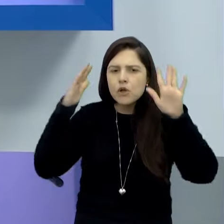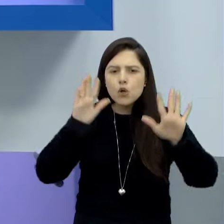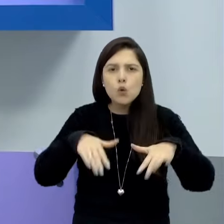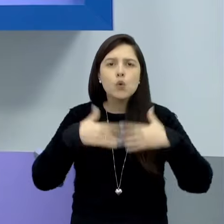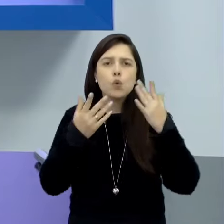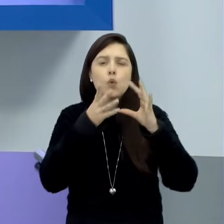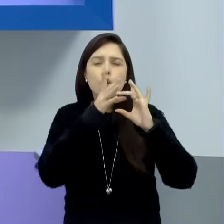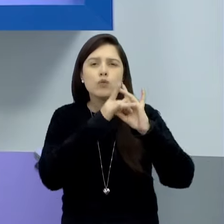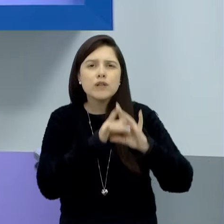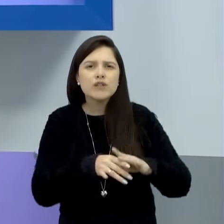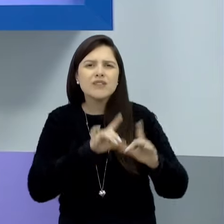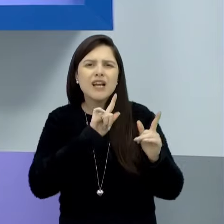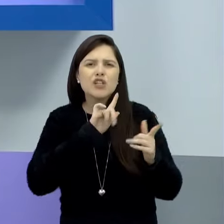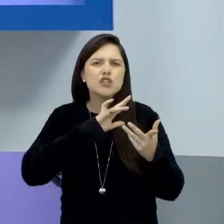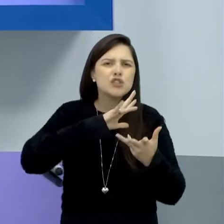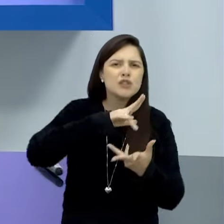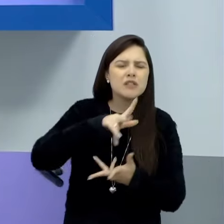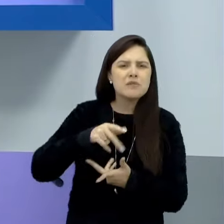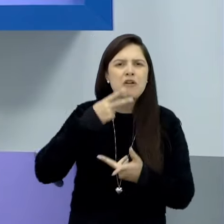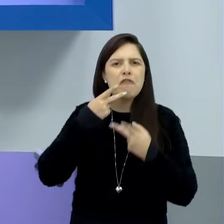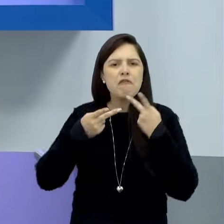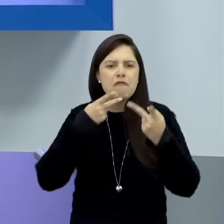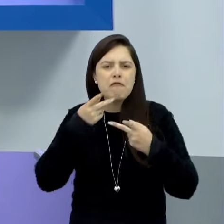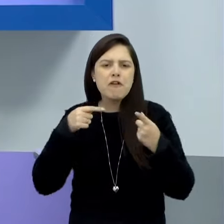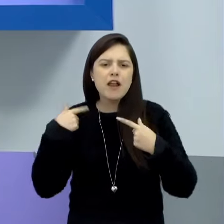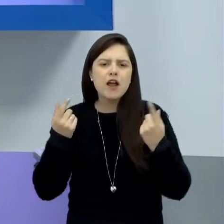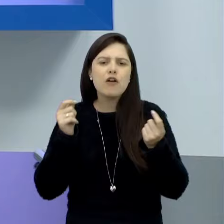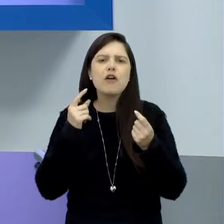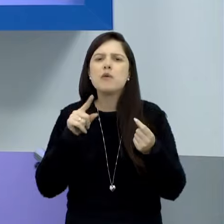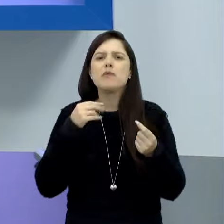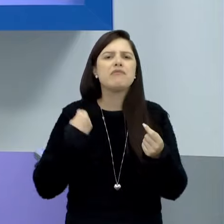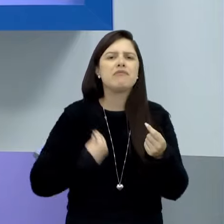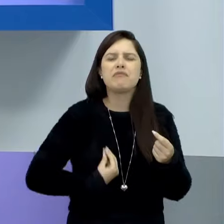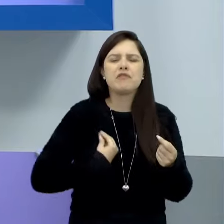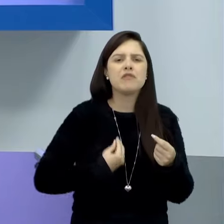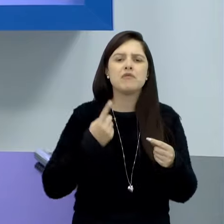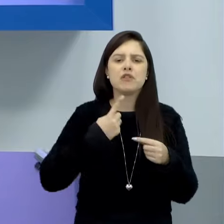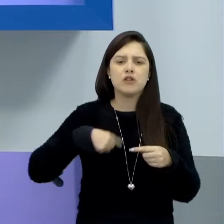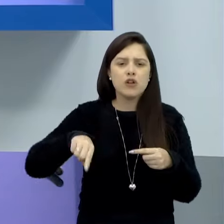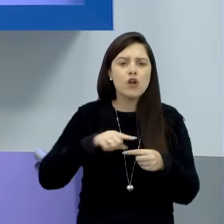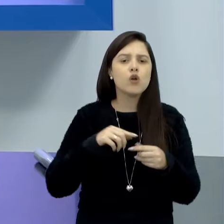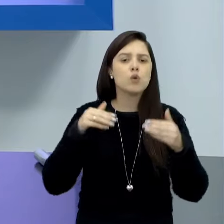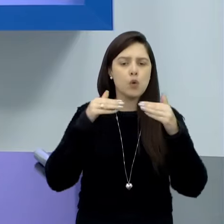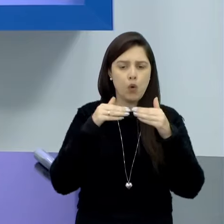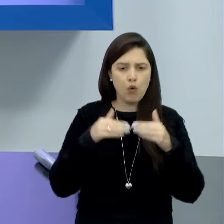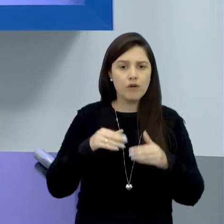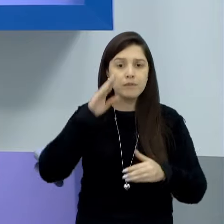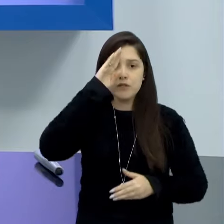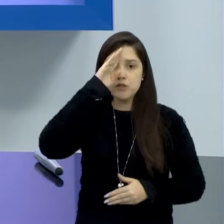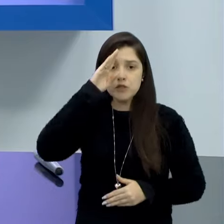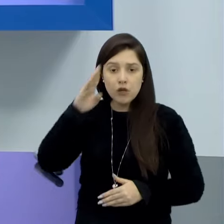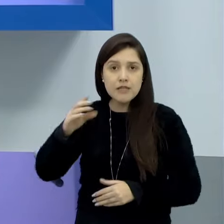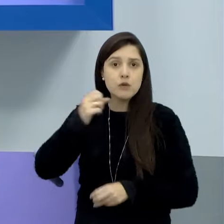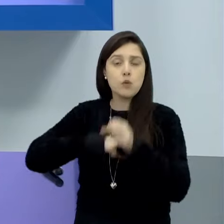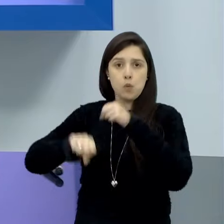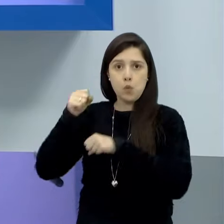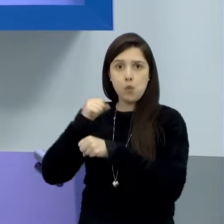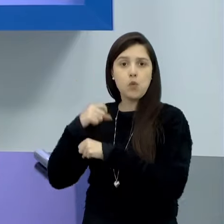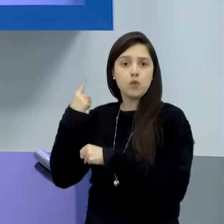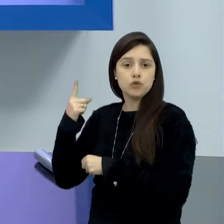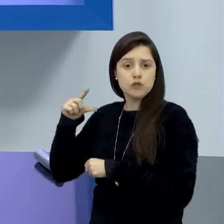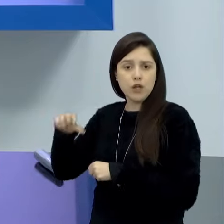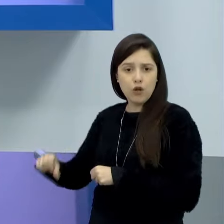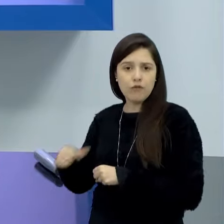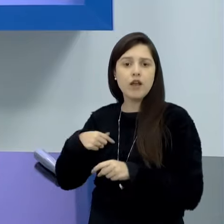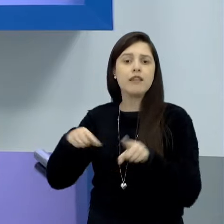da geografia que falaram sobre o tempo em que eles viveram. Então, nós nos focamos principalmente no século XIX e